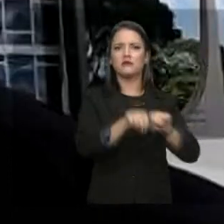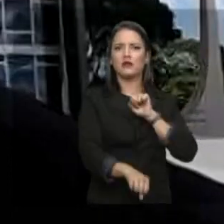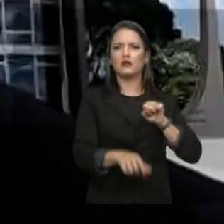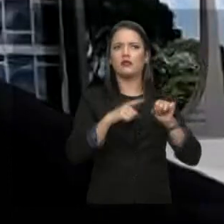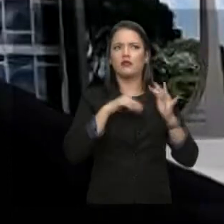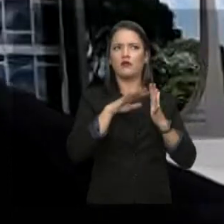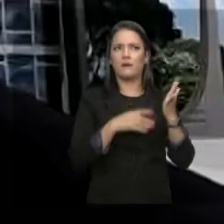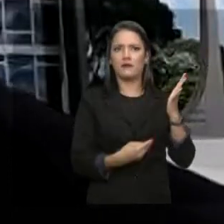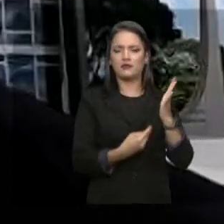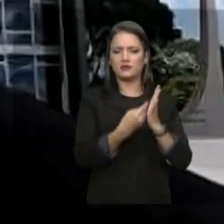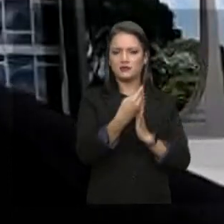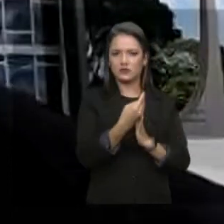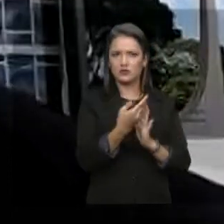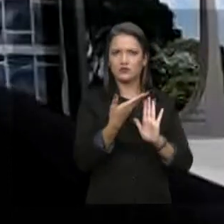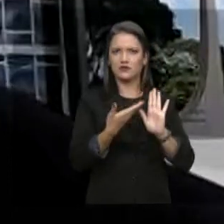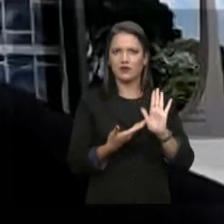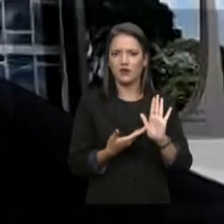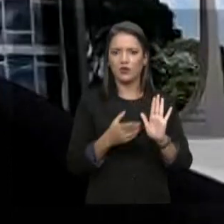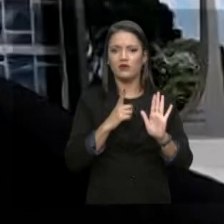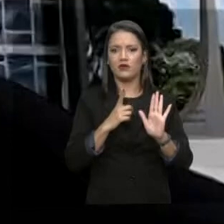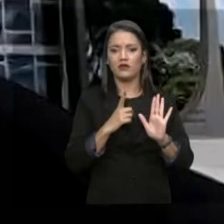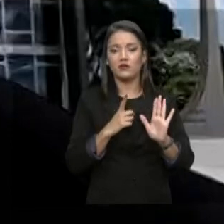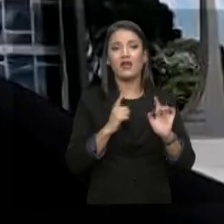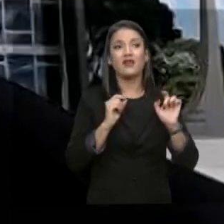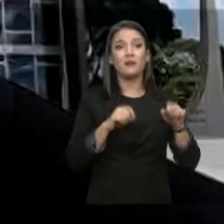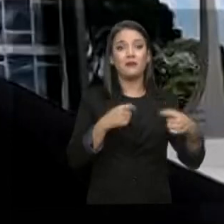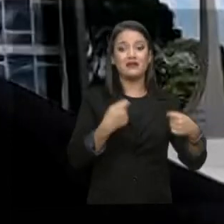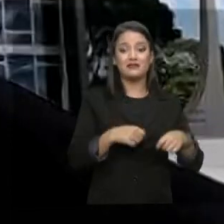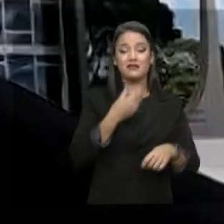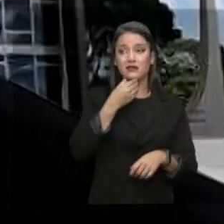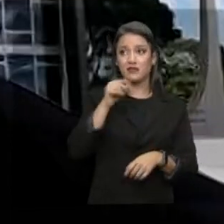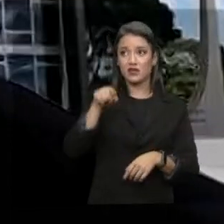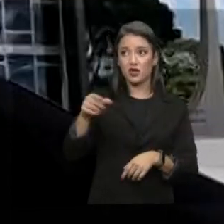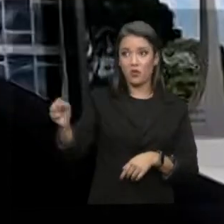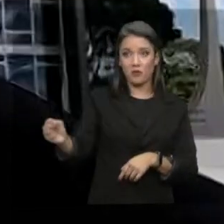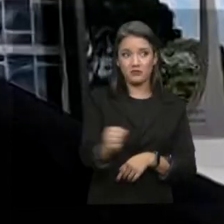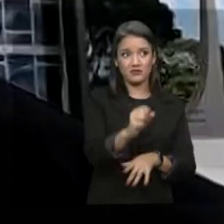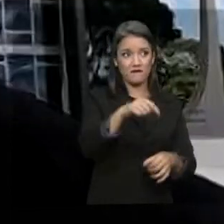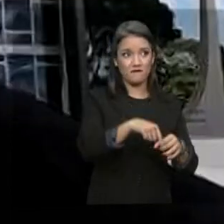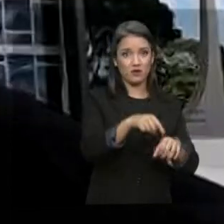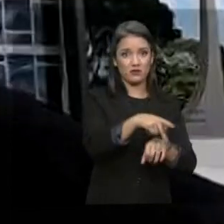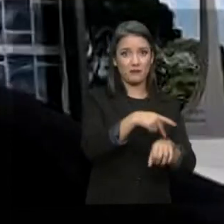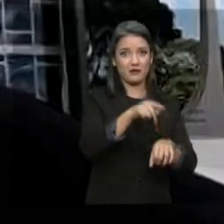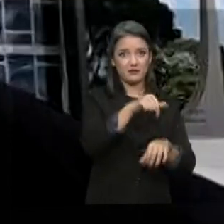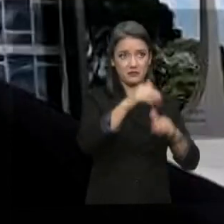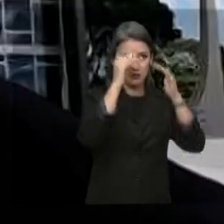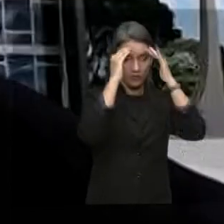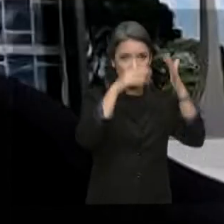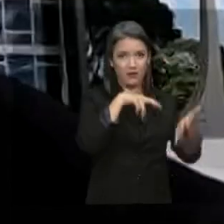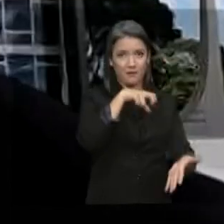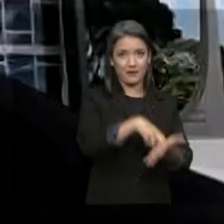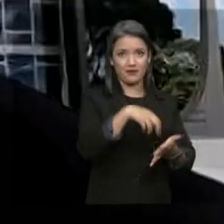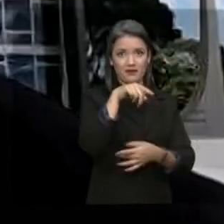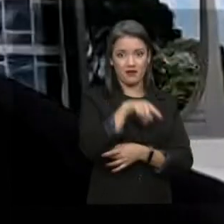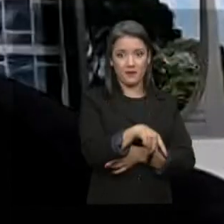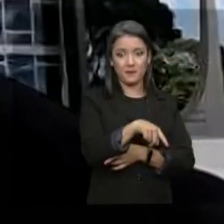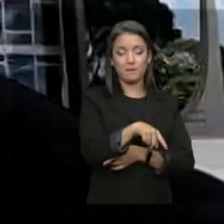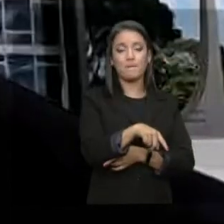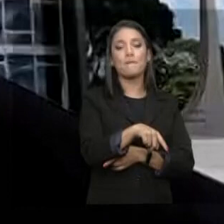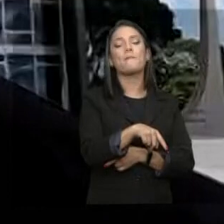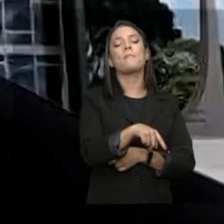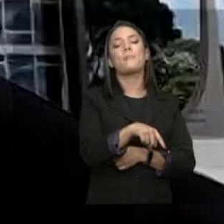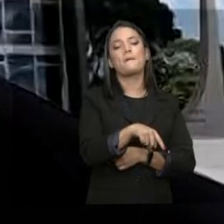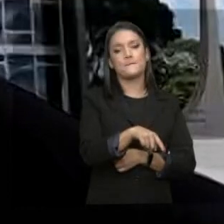inicial condicionada à entrega do extraditado à assunção dos compromissos legais internacionais por parte do Estado requerente,